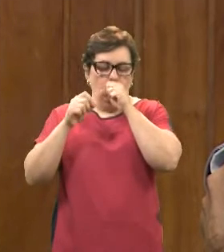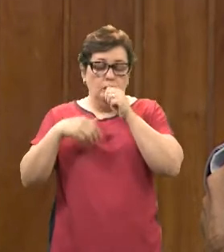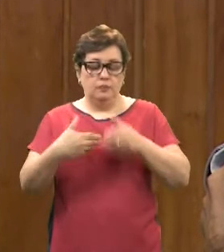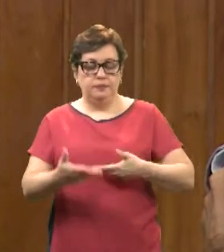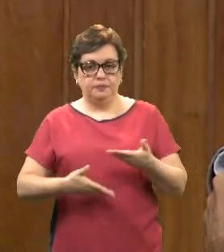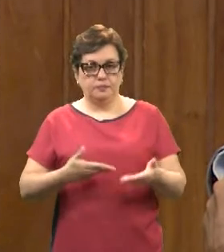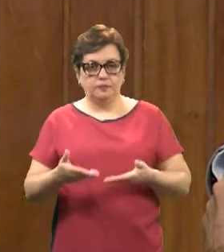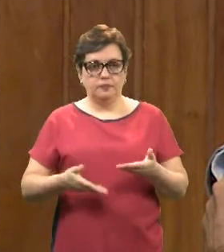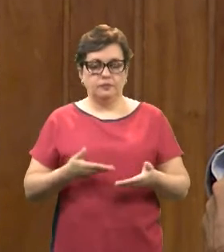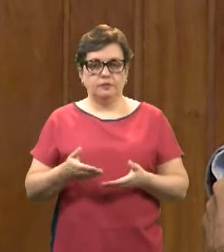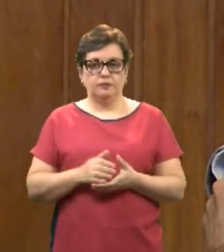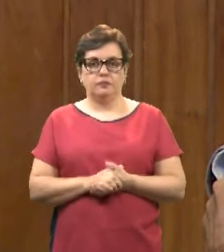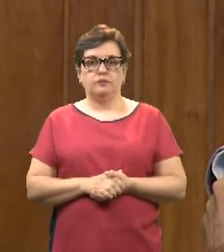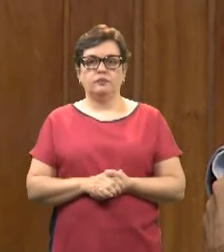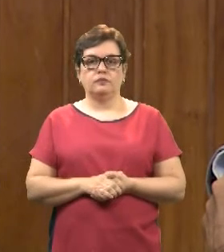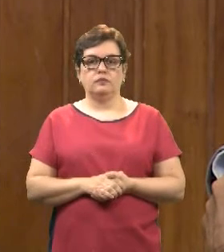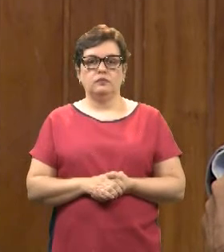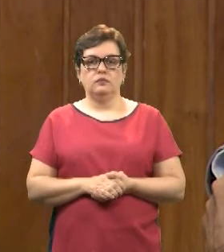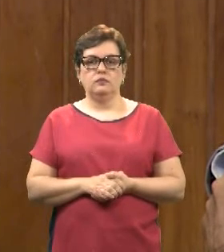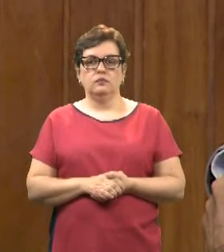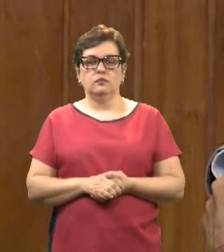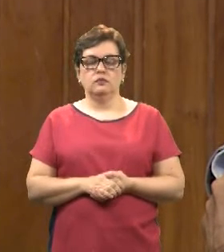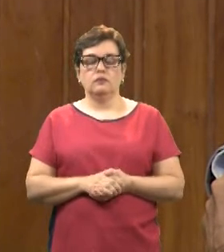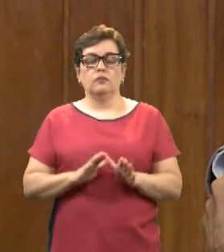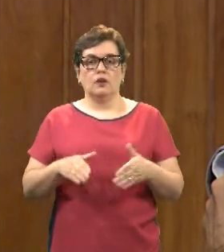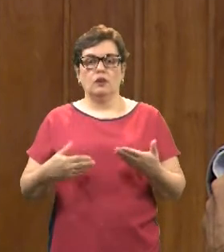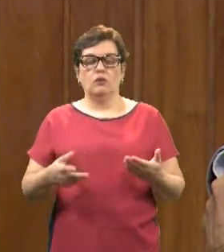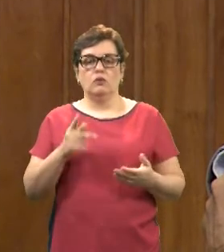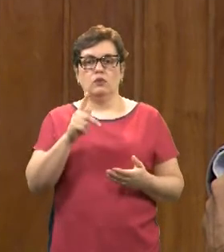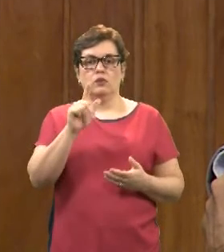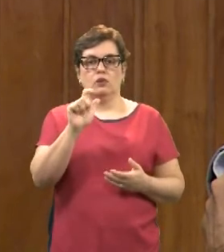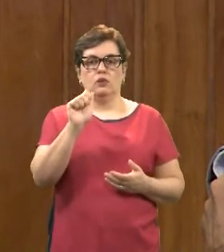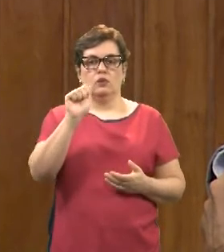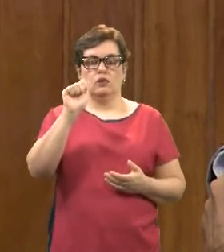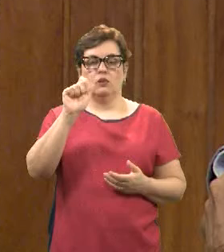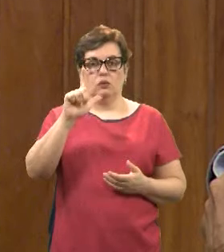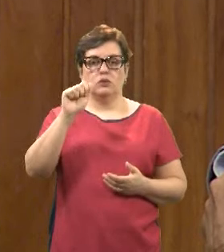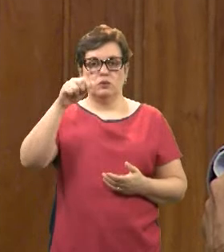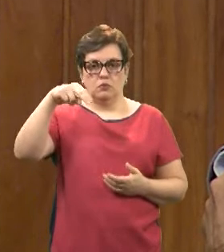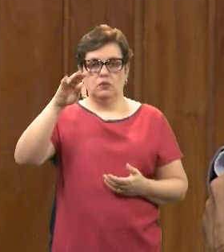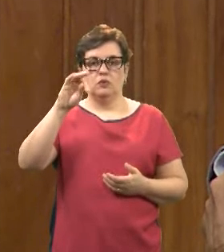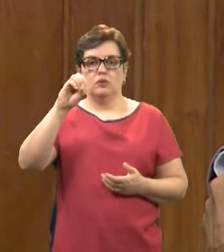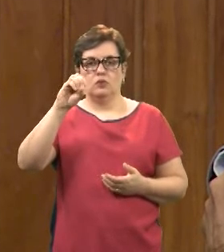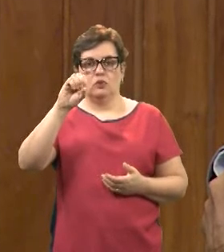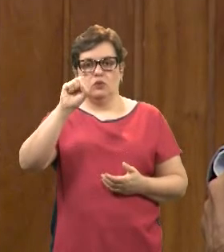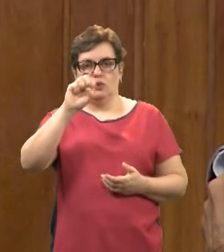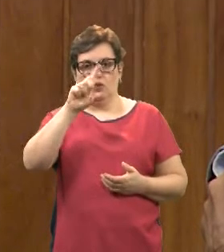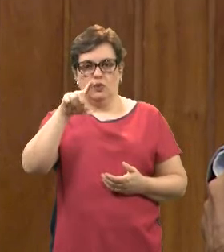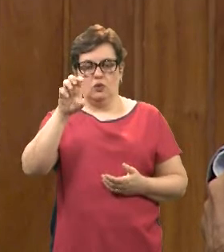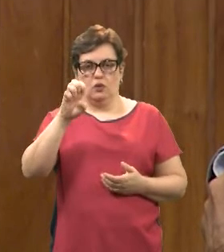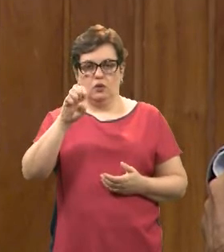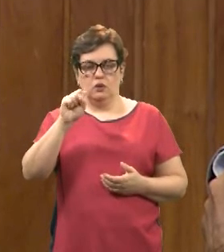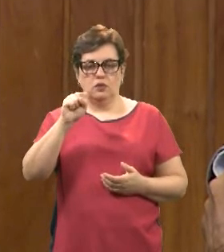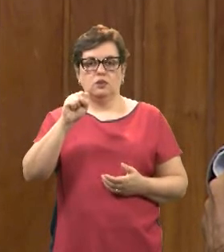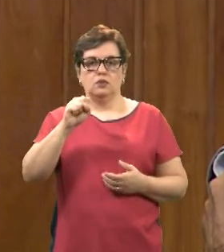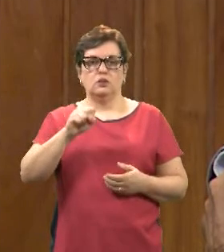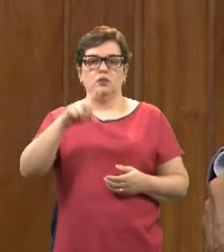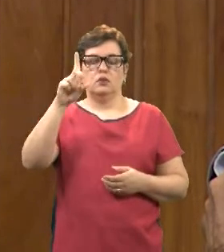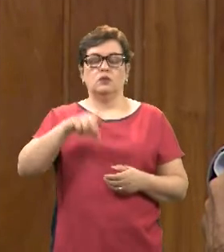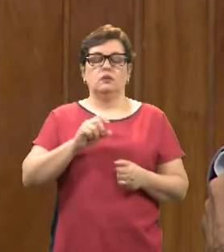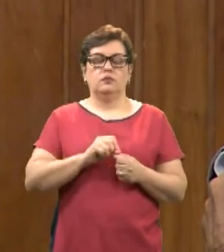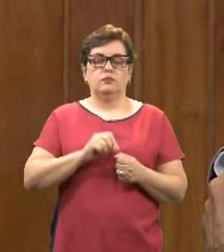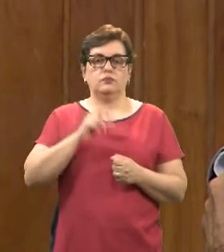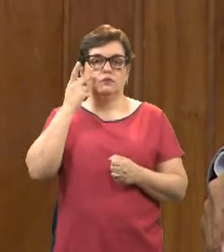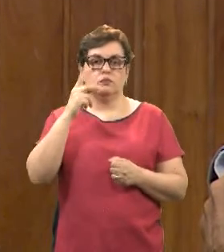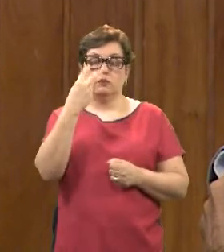Com a divisão dos conselhos tutelares, os plantões seriam realizados por dois conselheiros que